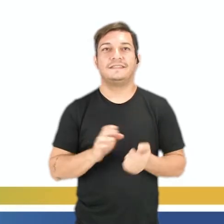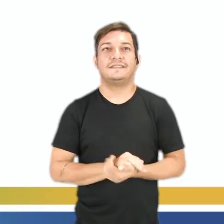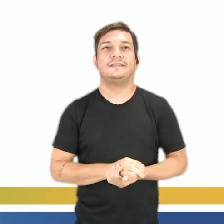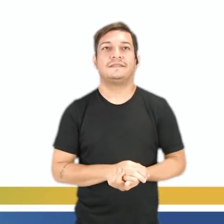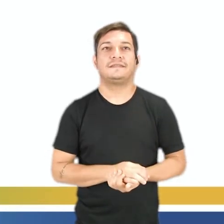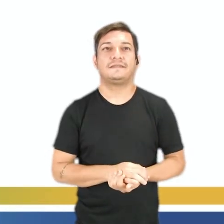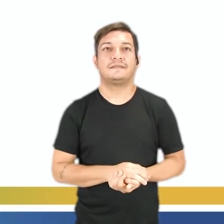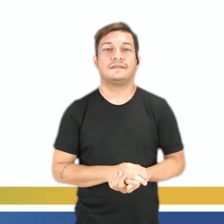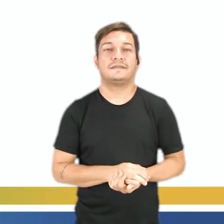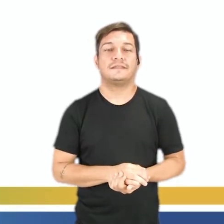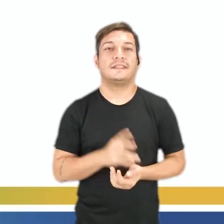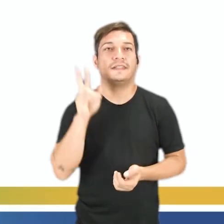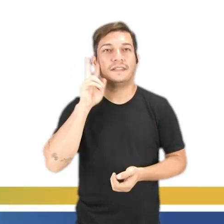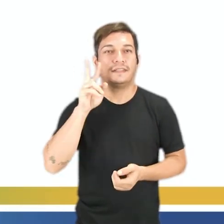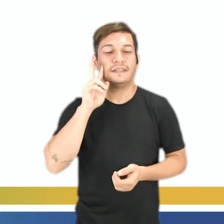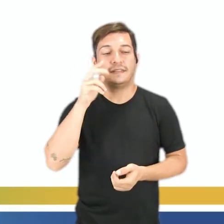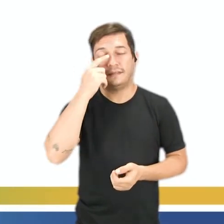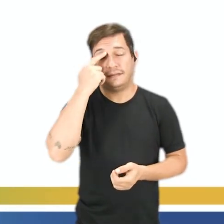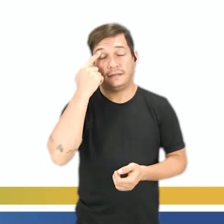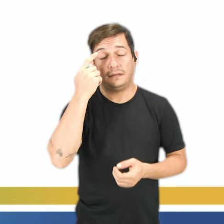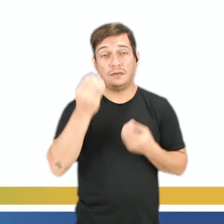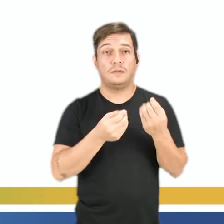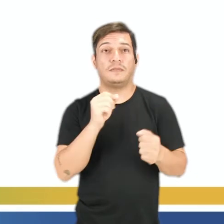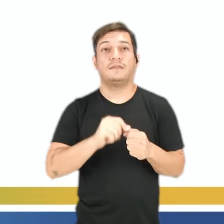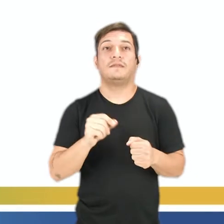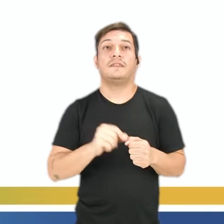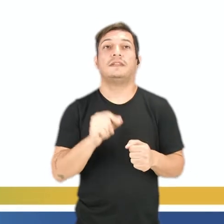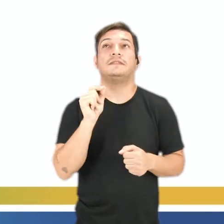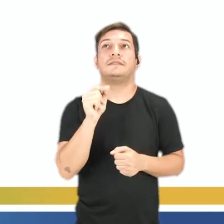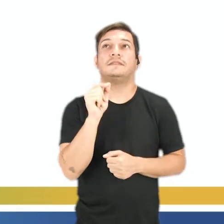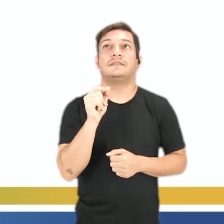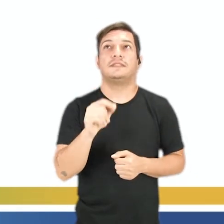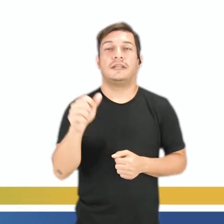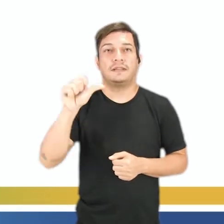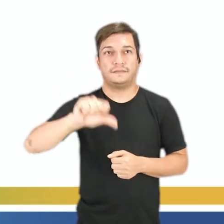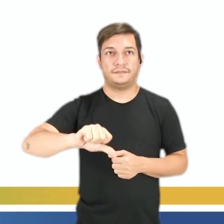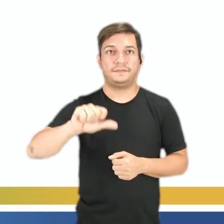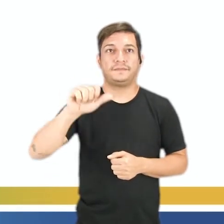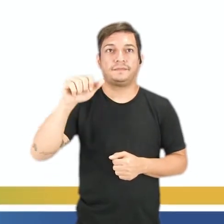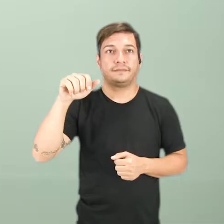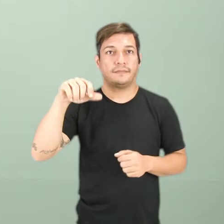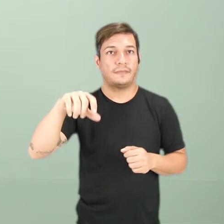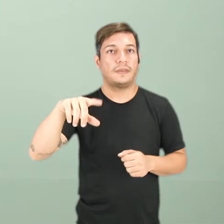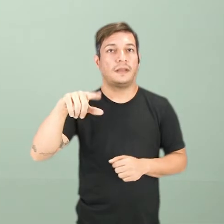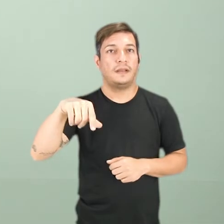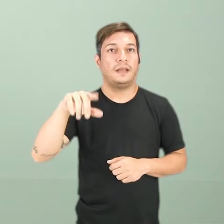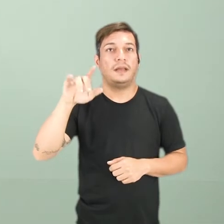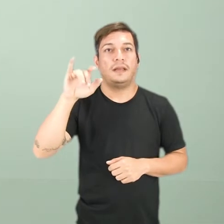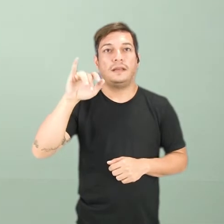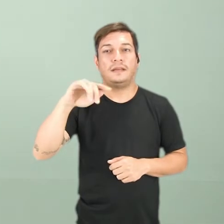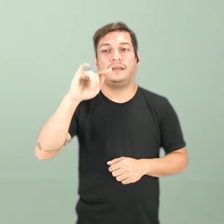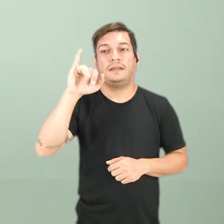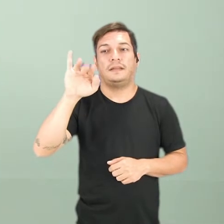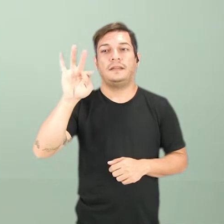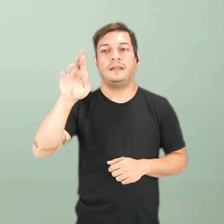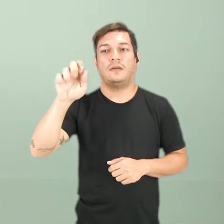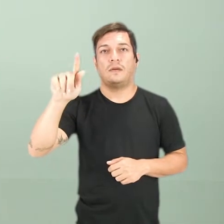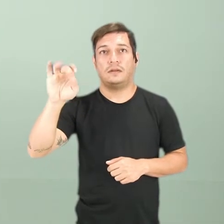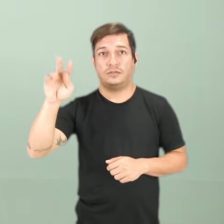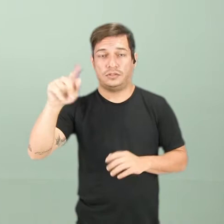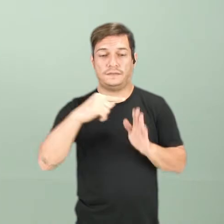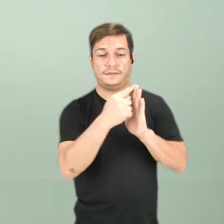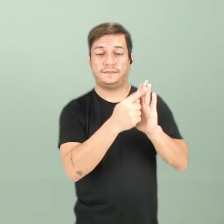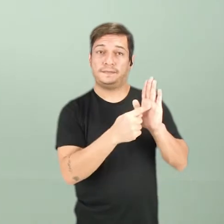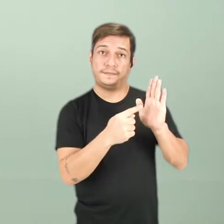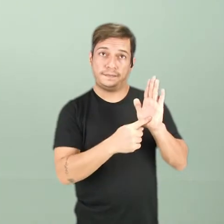bem. E você lembra como é que faz as formas negativa e interrogativa? Nós falamos sobre isso na aula passada. A